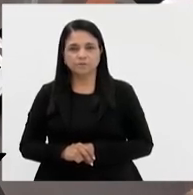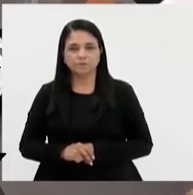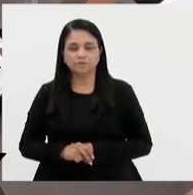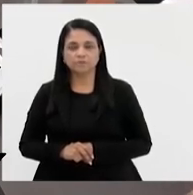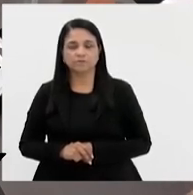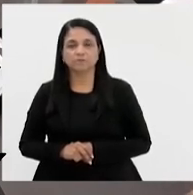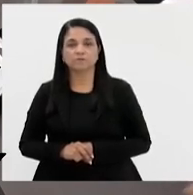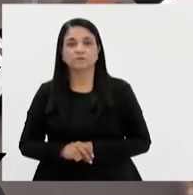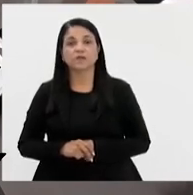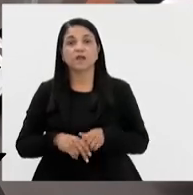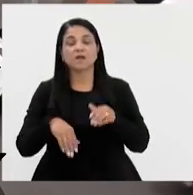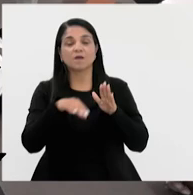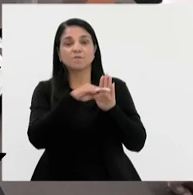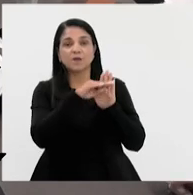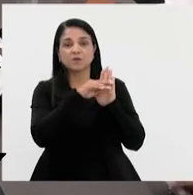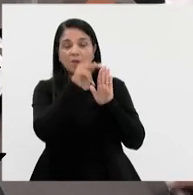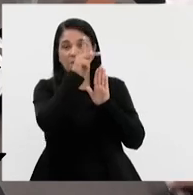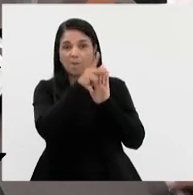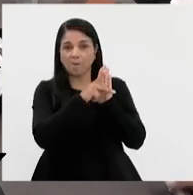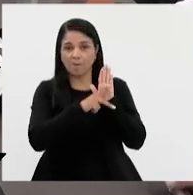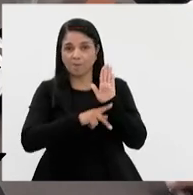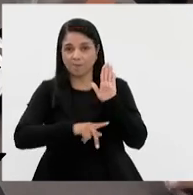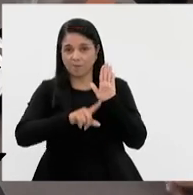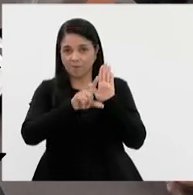Próximo item da pauta é...